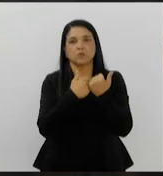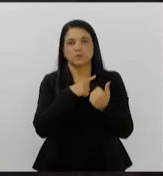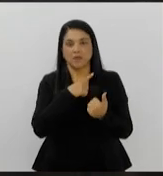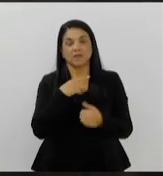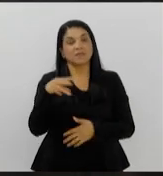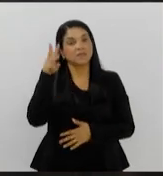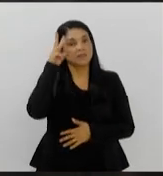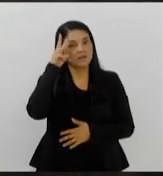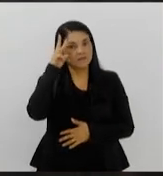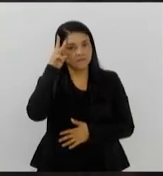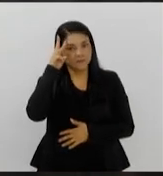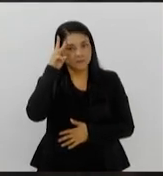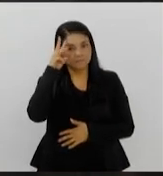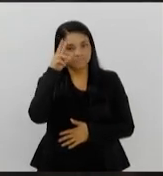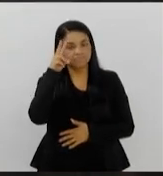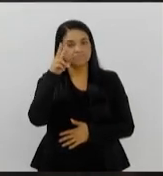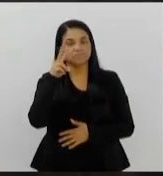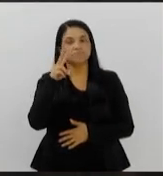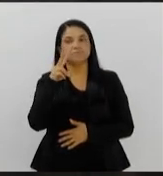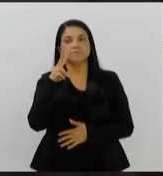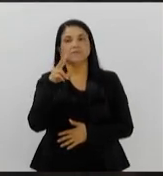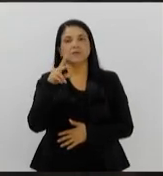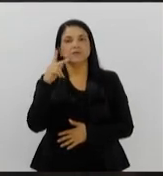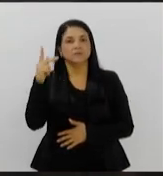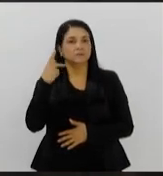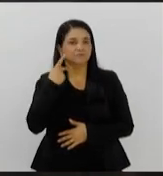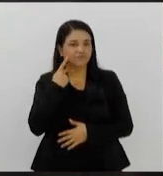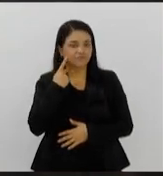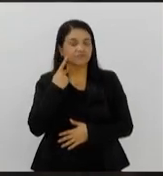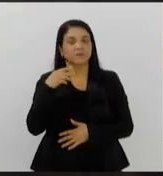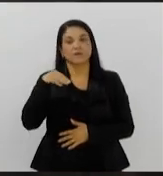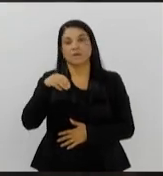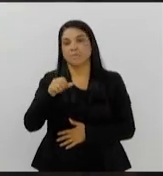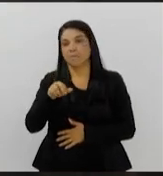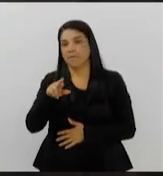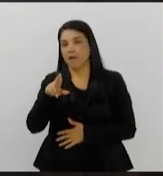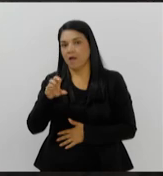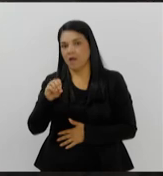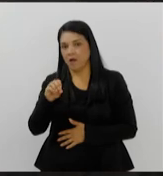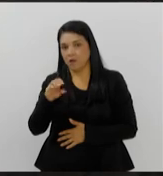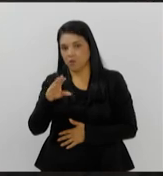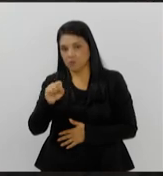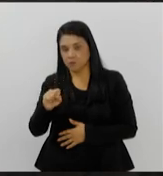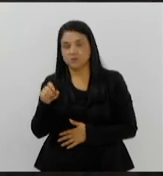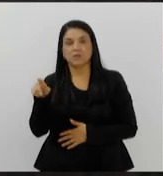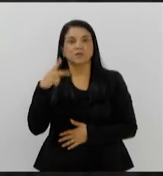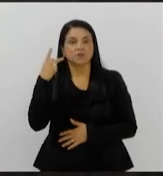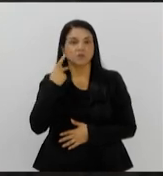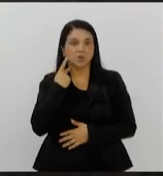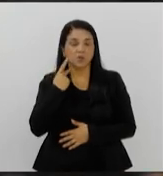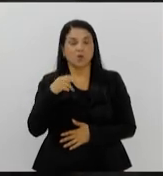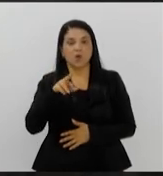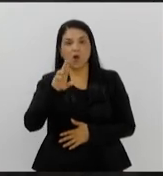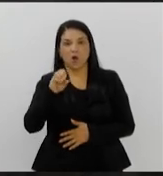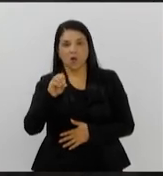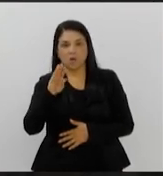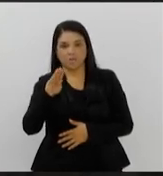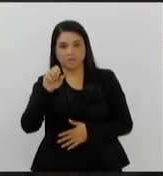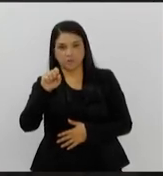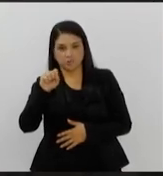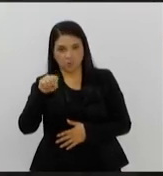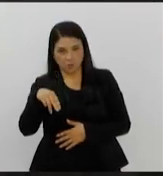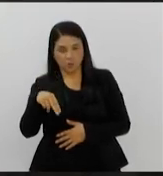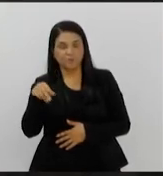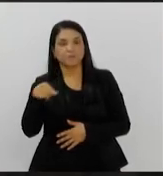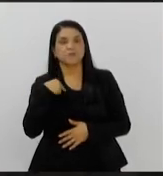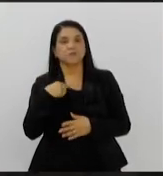Terça-feira, então, a gente está, doutor Robson Marquinhos, substituindo o projeto da fake news, deixando pós-eleição e colocando essa